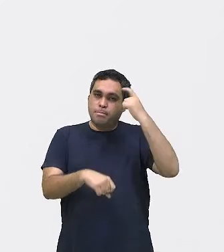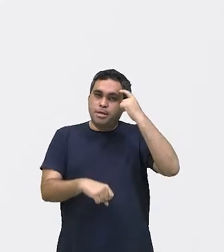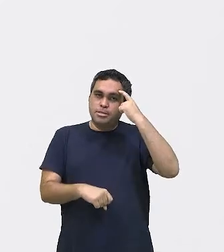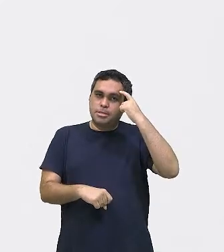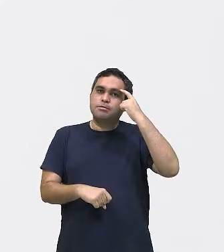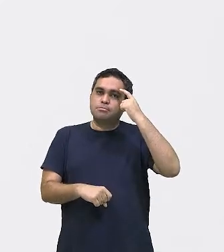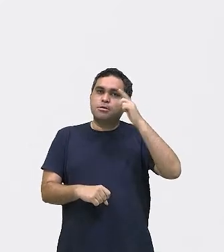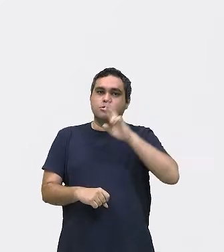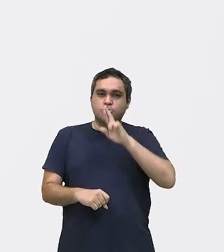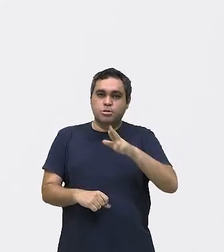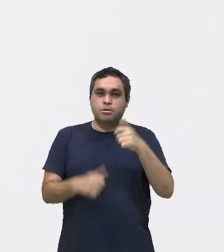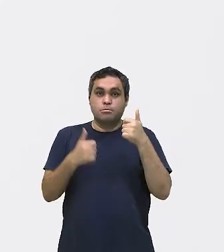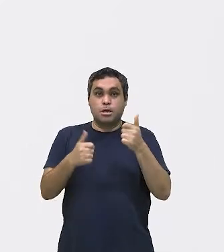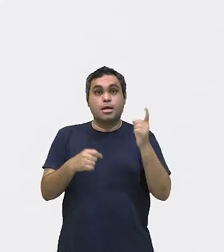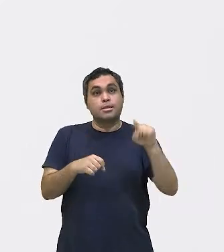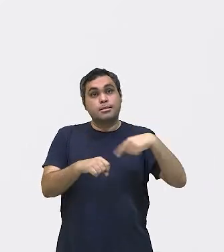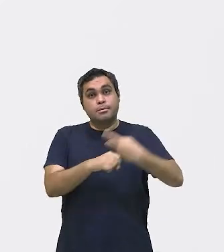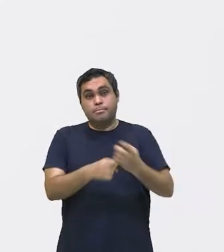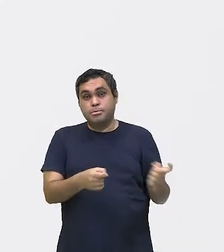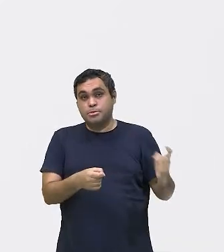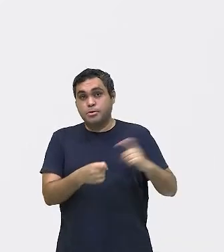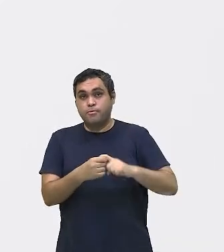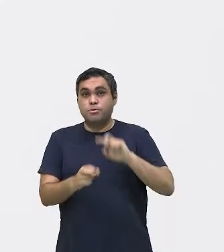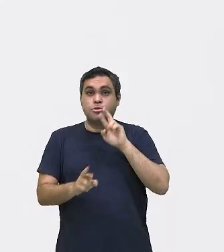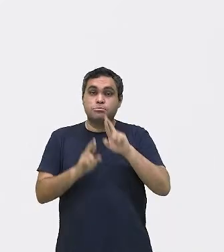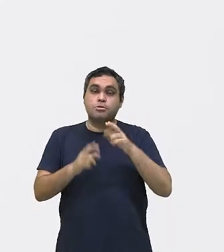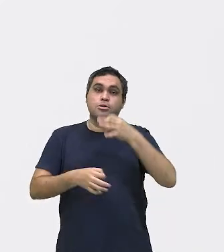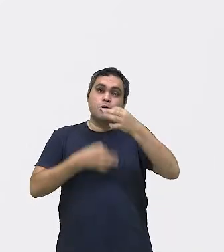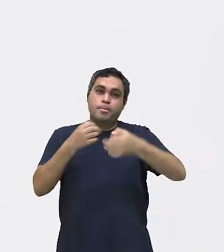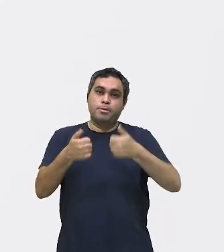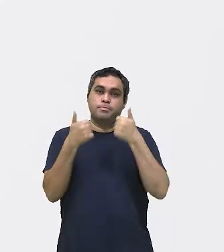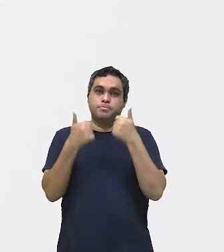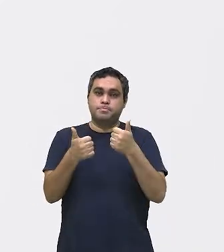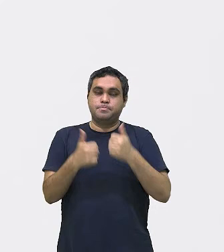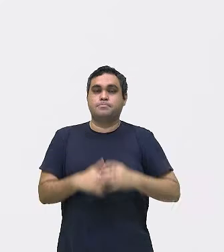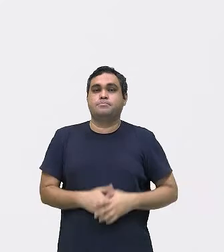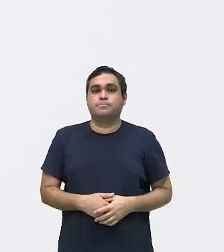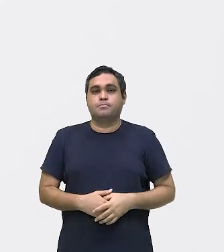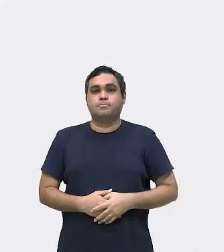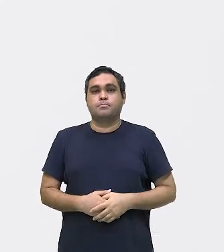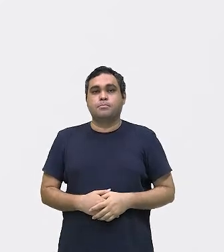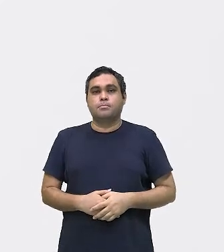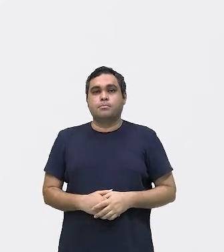E aí, daqui a pouco eu volto aqui com a resposta para vocês e os comentários.